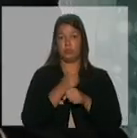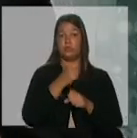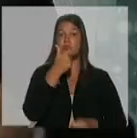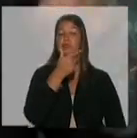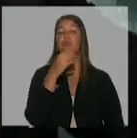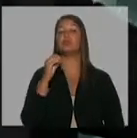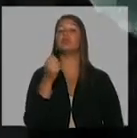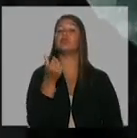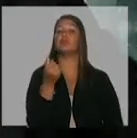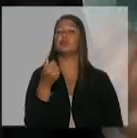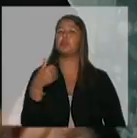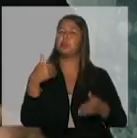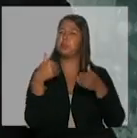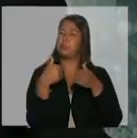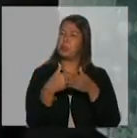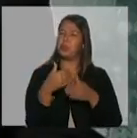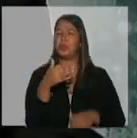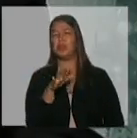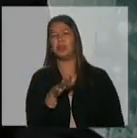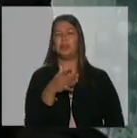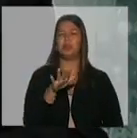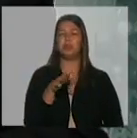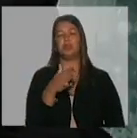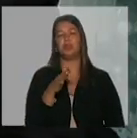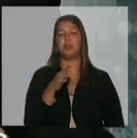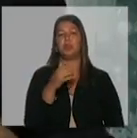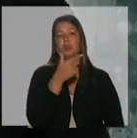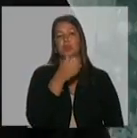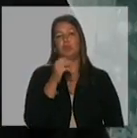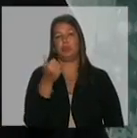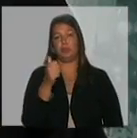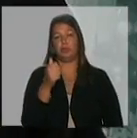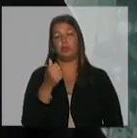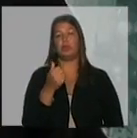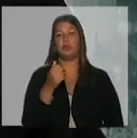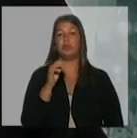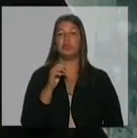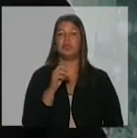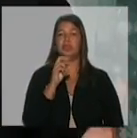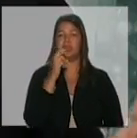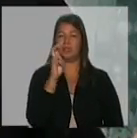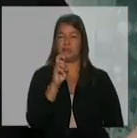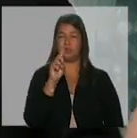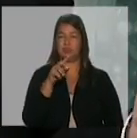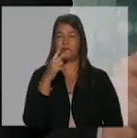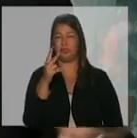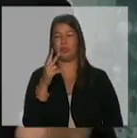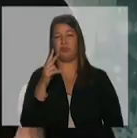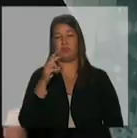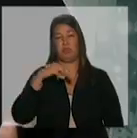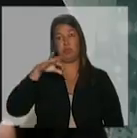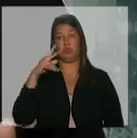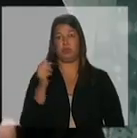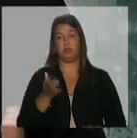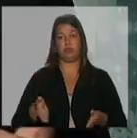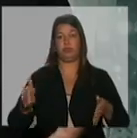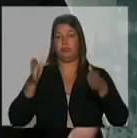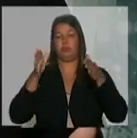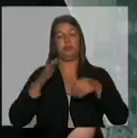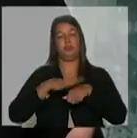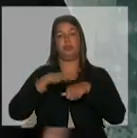2016 próxima àquela de 2011, algo em torno de 2,5 milhões de barris de petróleo. Então é claro que o que aconteceu com a